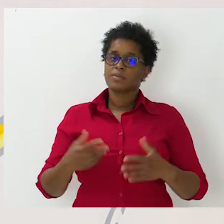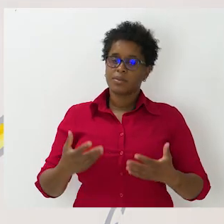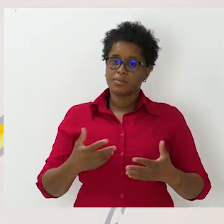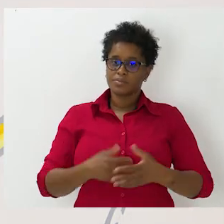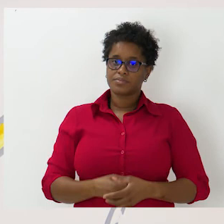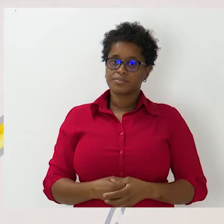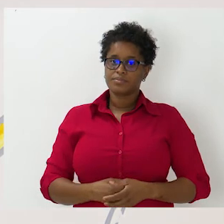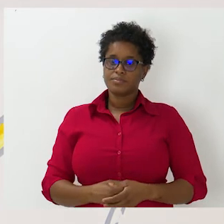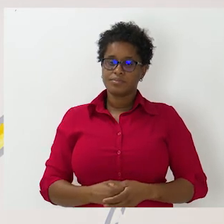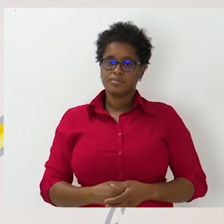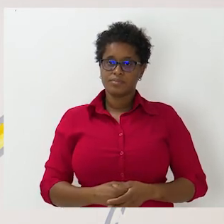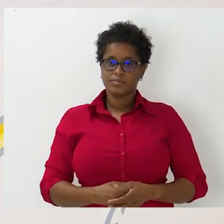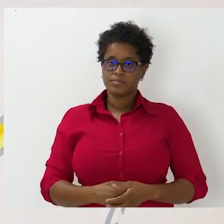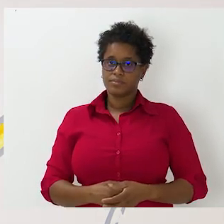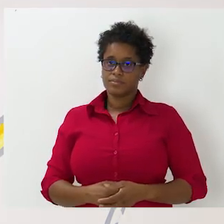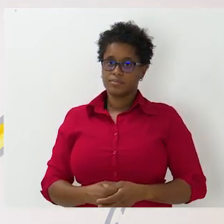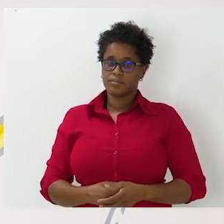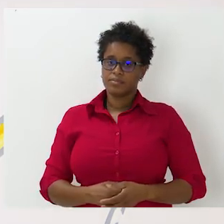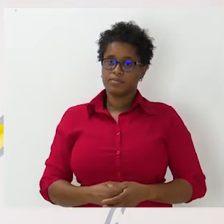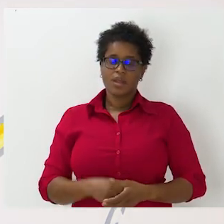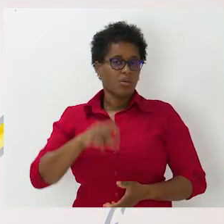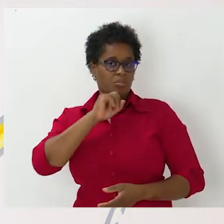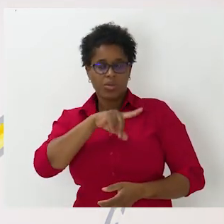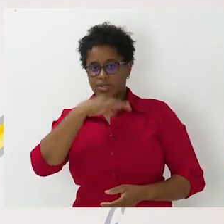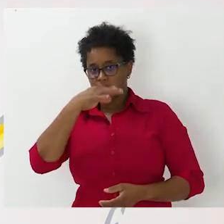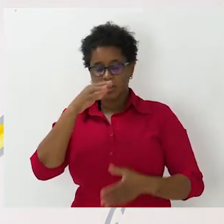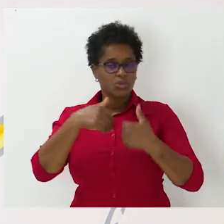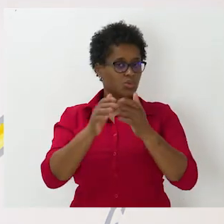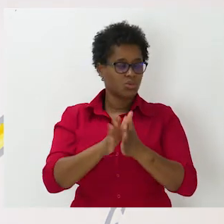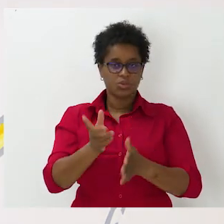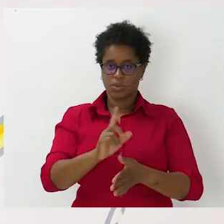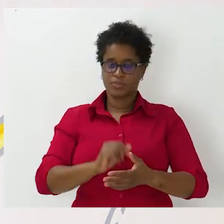Portanto, minha gente, não se pode dizer tudo.